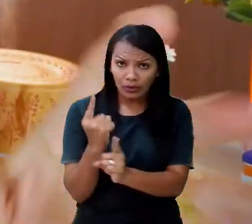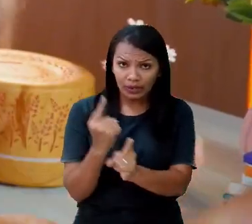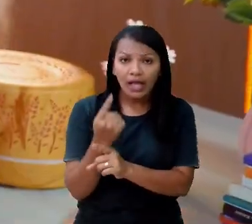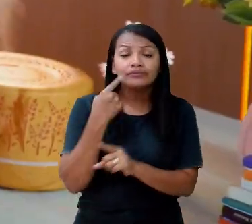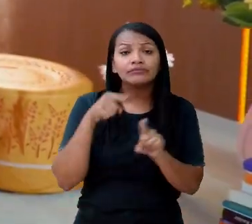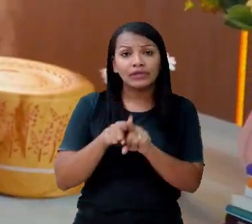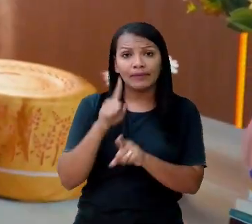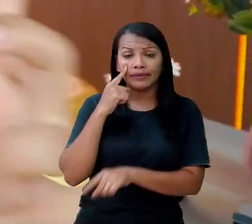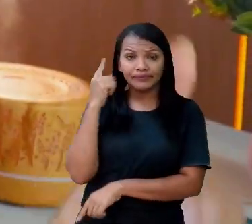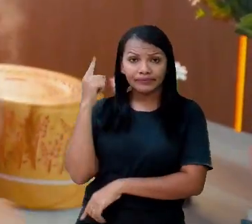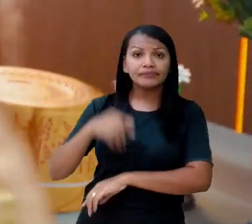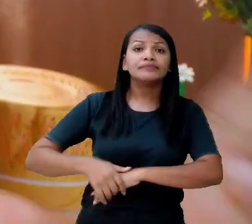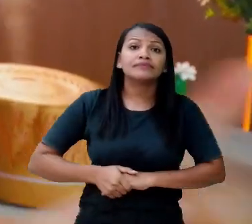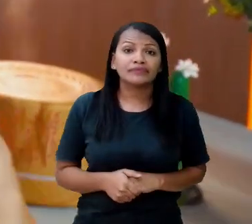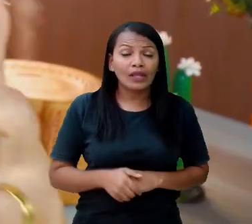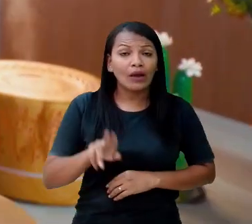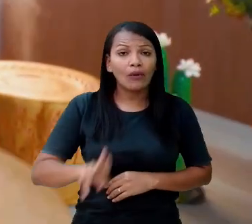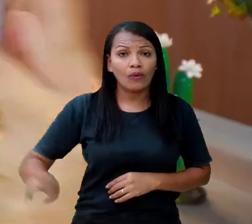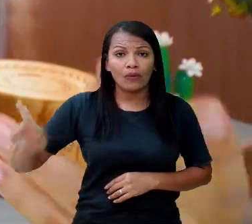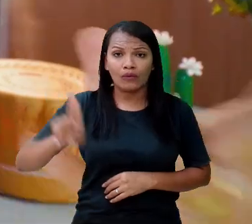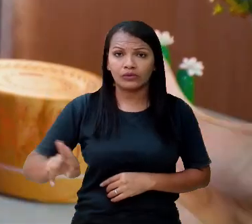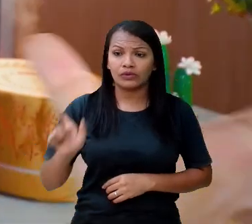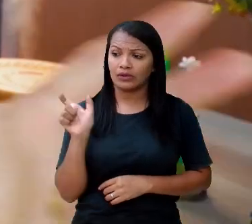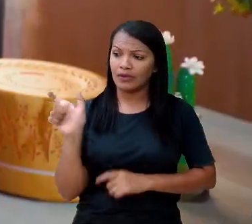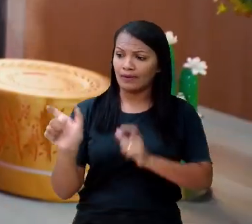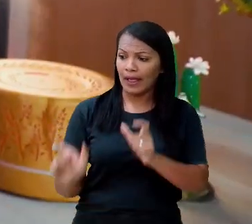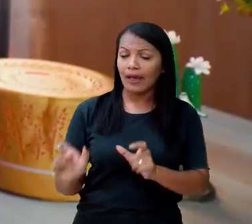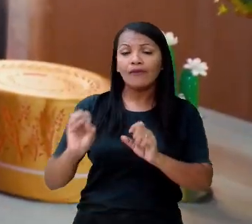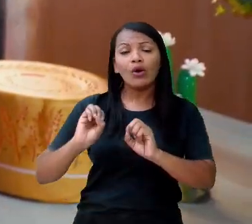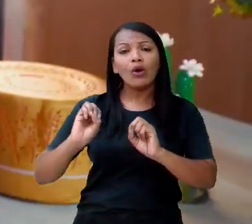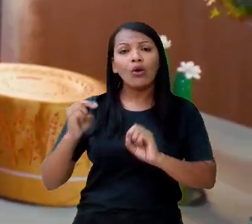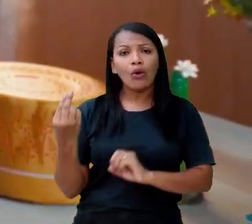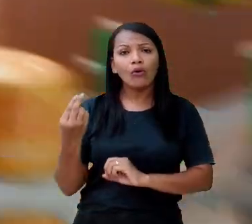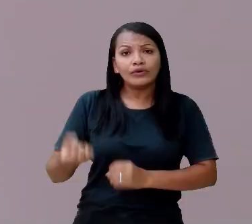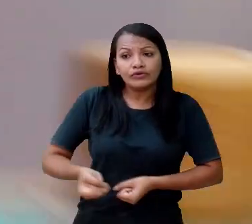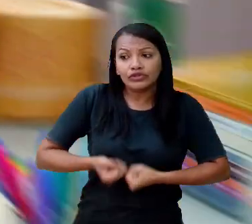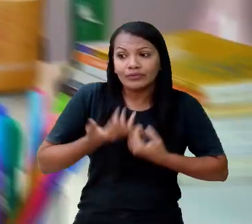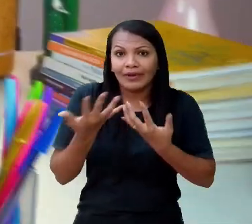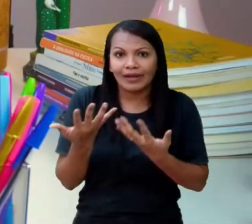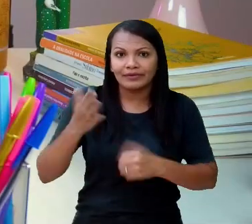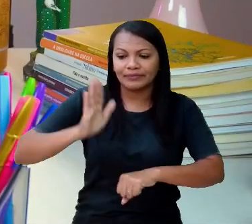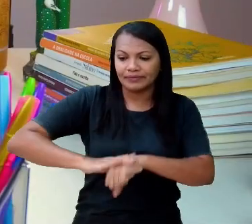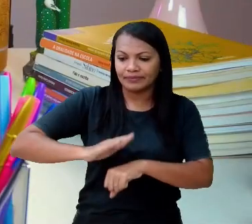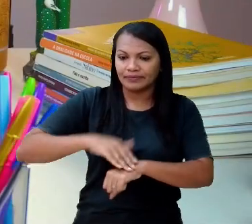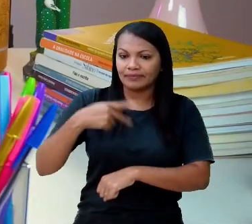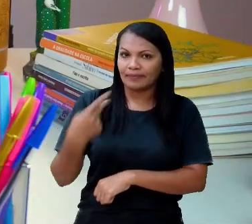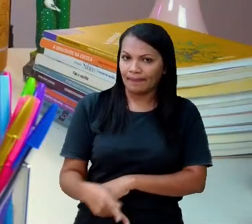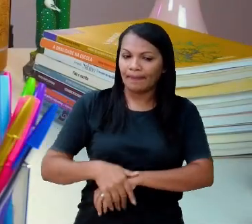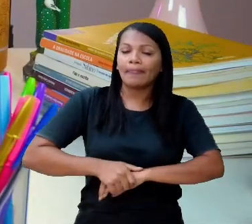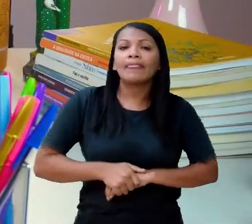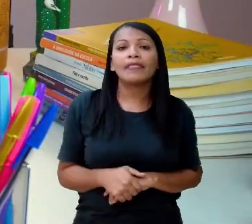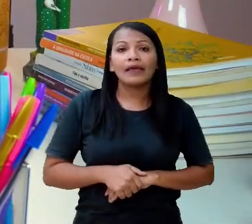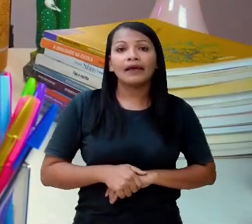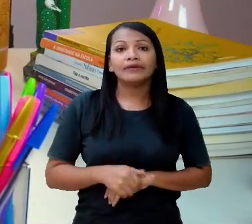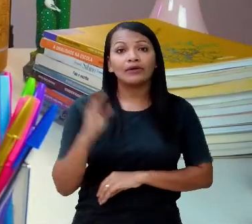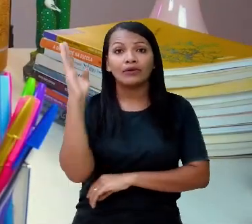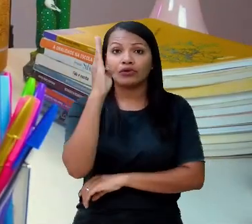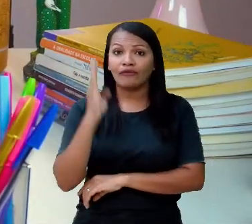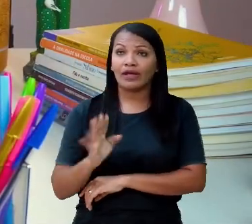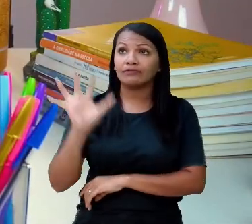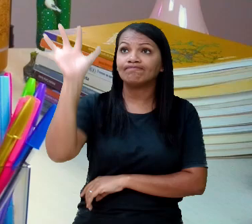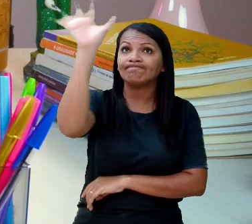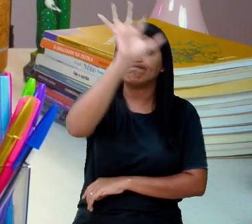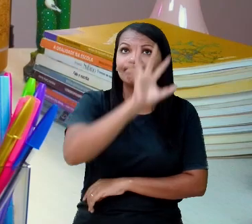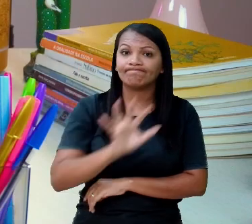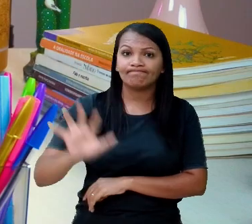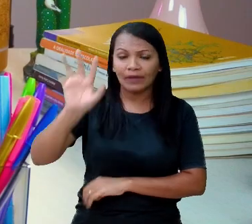aí, é o uso de palavras ou expressões regionais. Em diferentes partes do Brasil, as pessoas